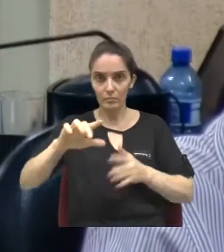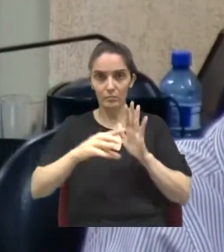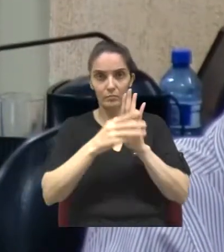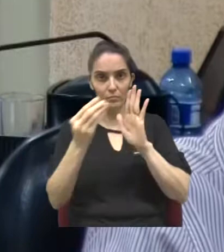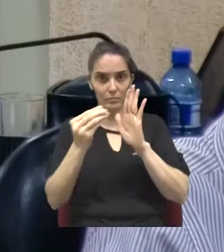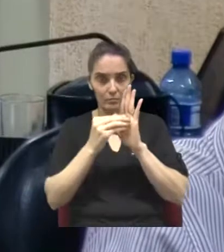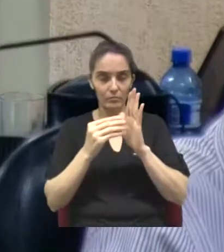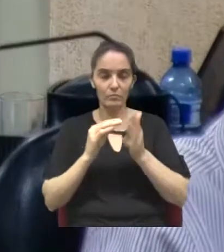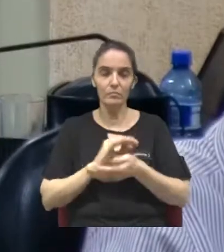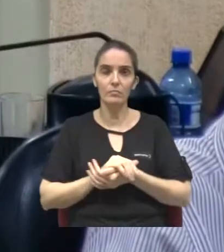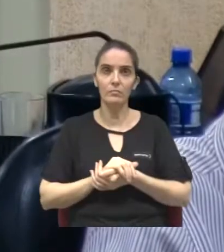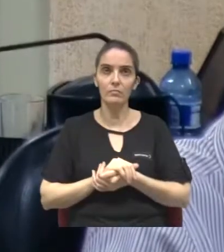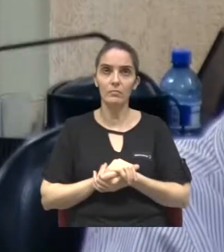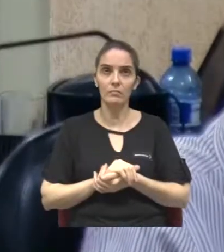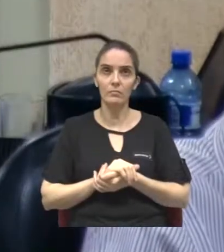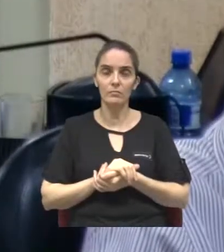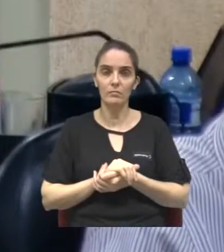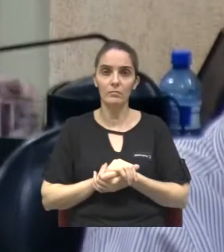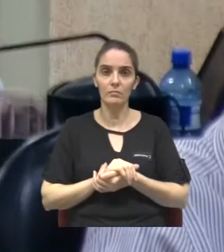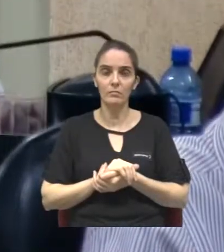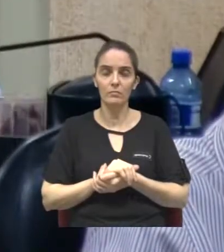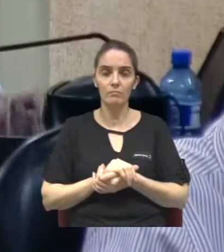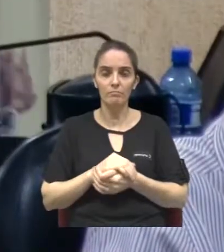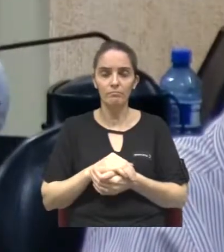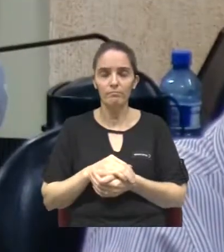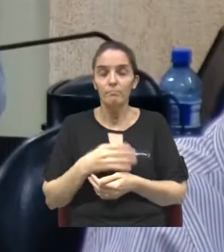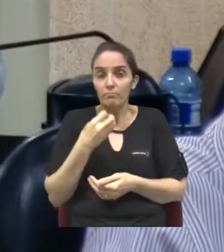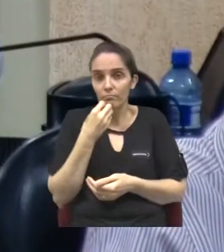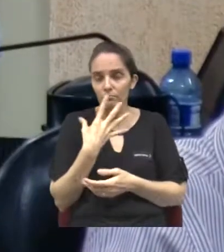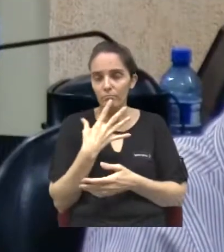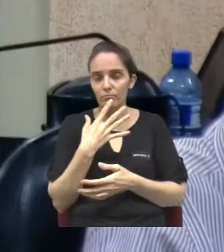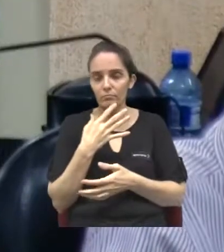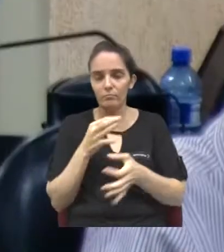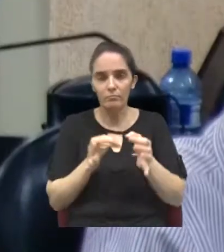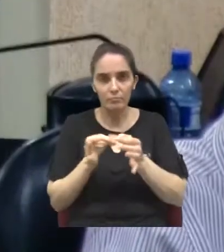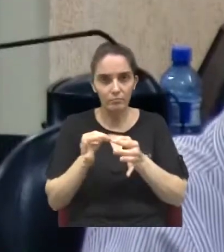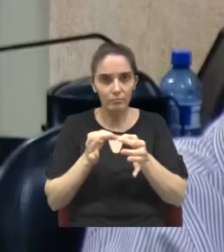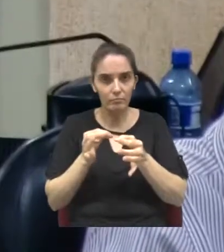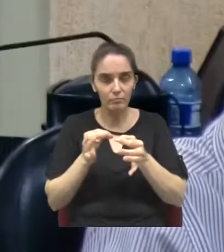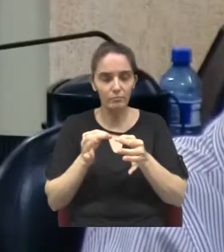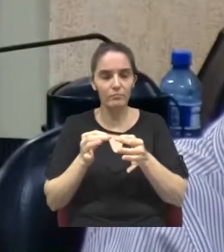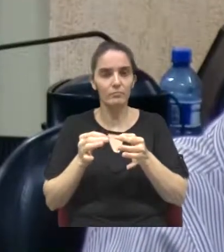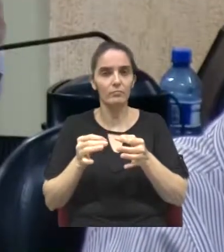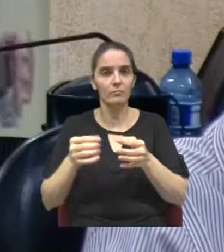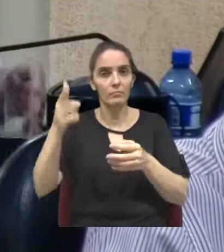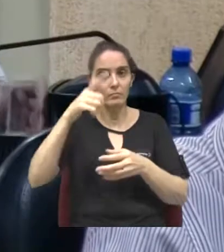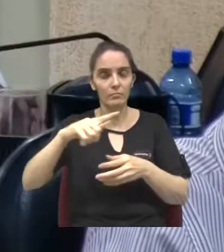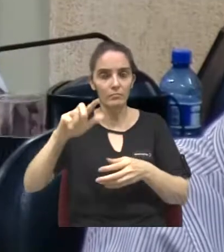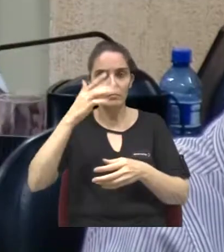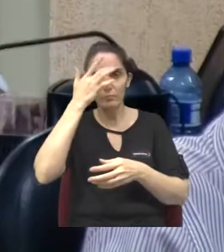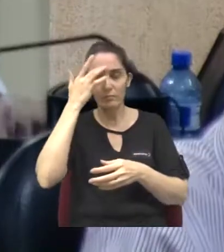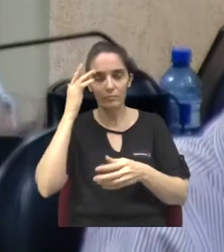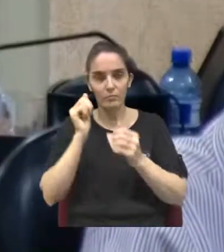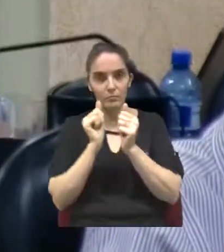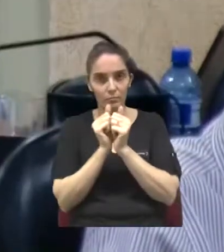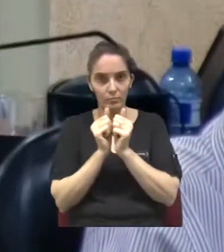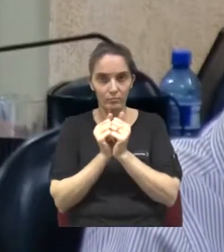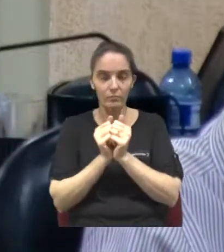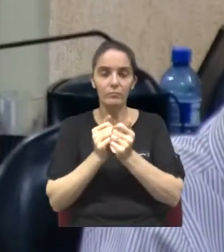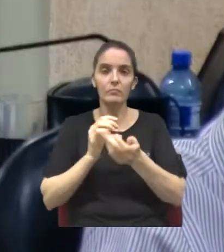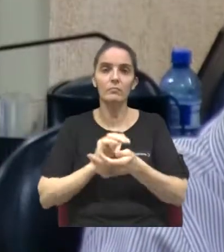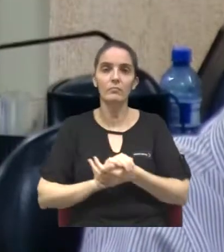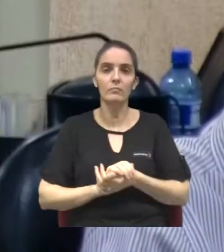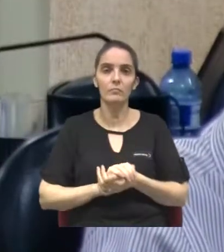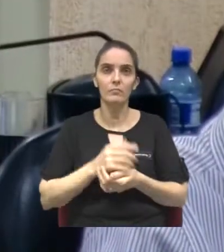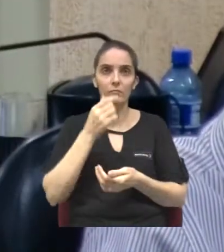dizer que é gostoso quando nós fazemos um projeto a várias mãos, com vários olhares, e eu